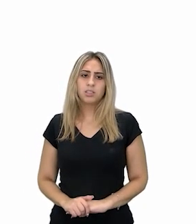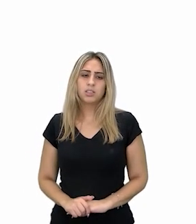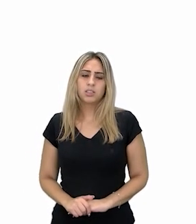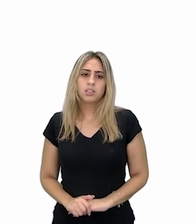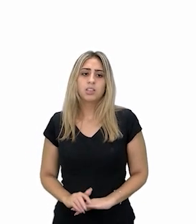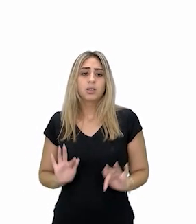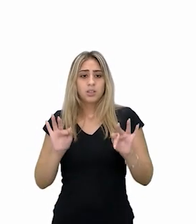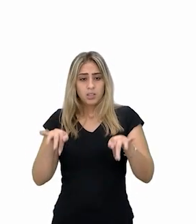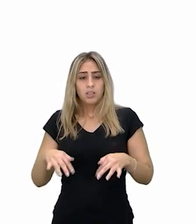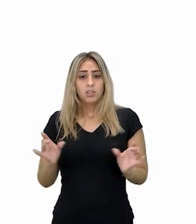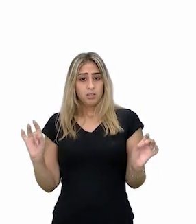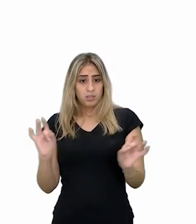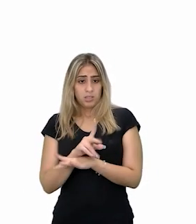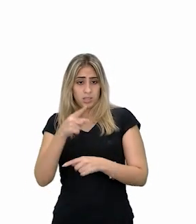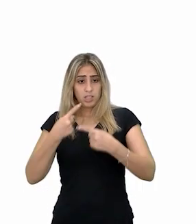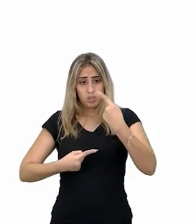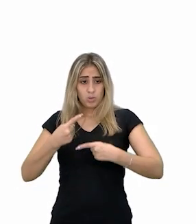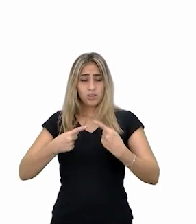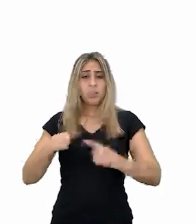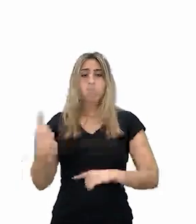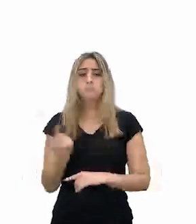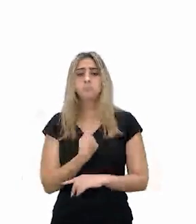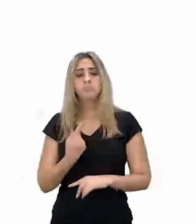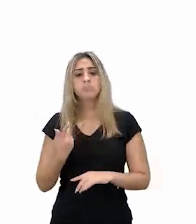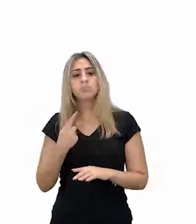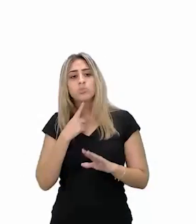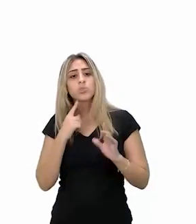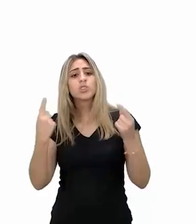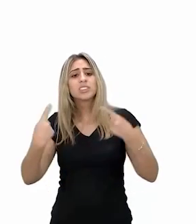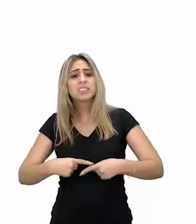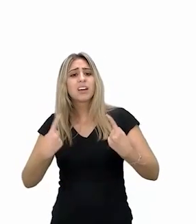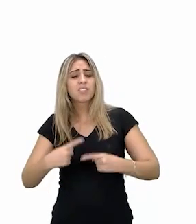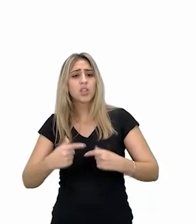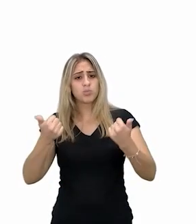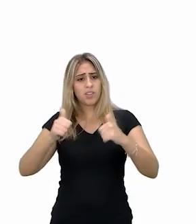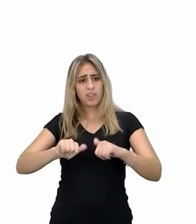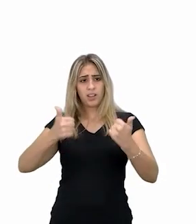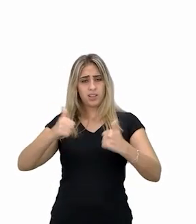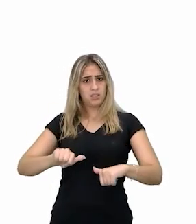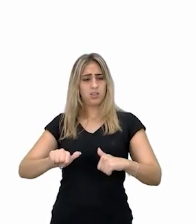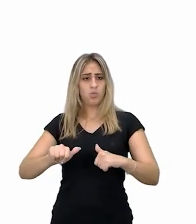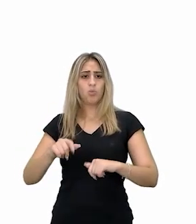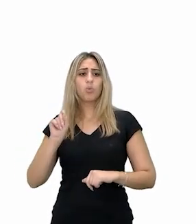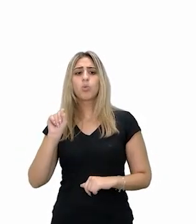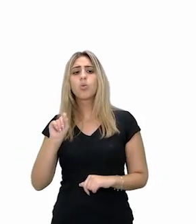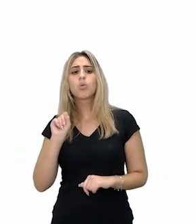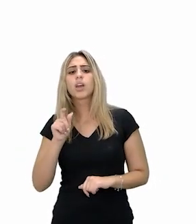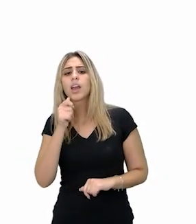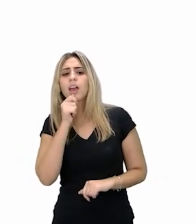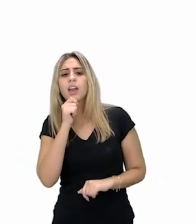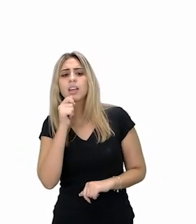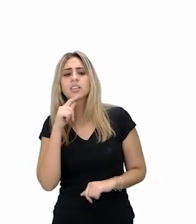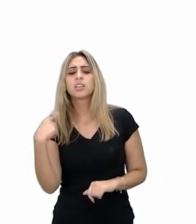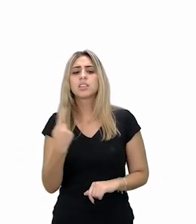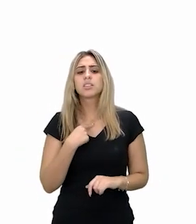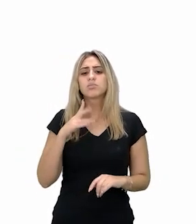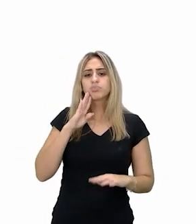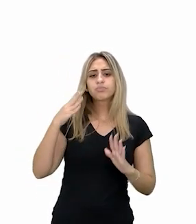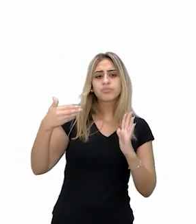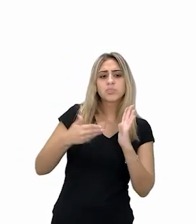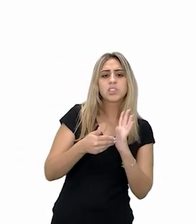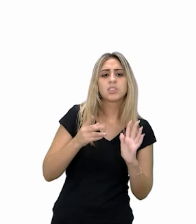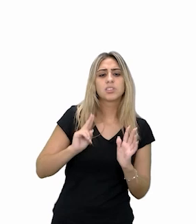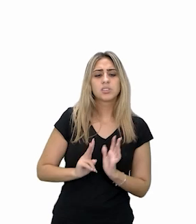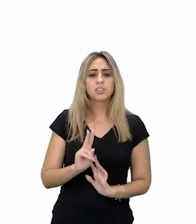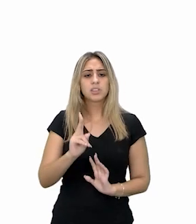Por fim, aqui, para fechar essa discussão, a gente traz alguns dos desafios, né, da avaliação. O que ainda a gente avança, a gente está